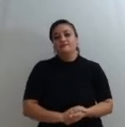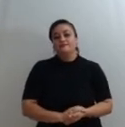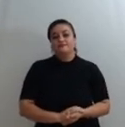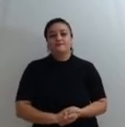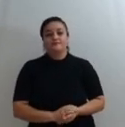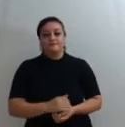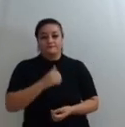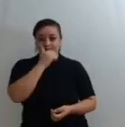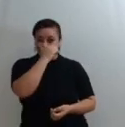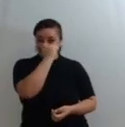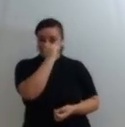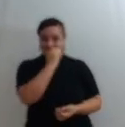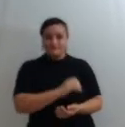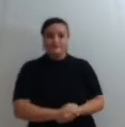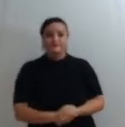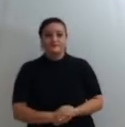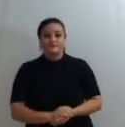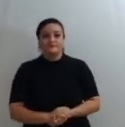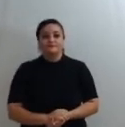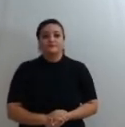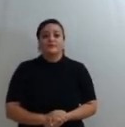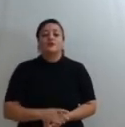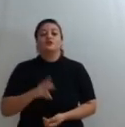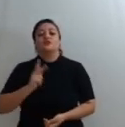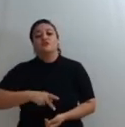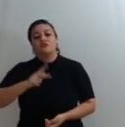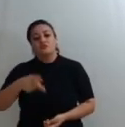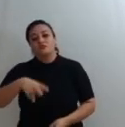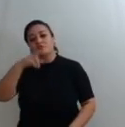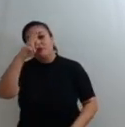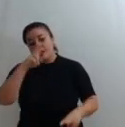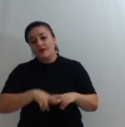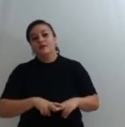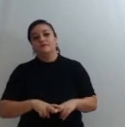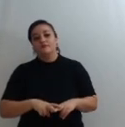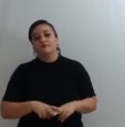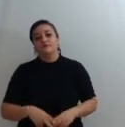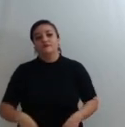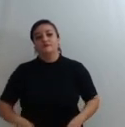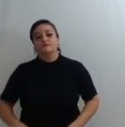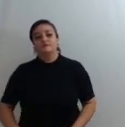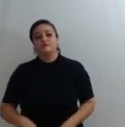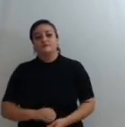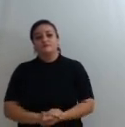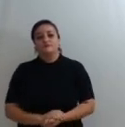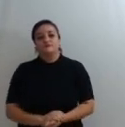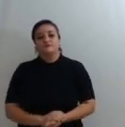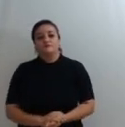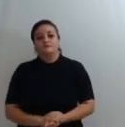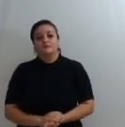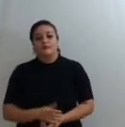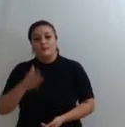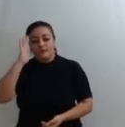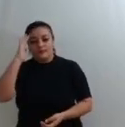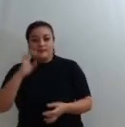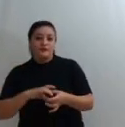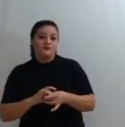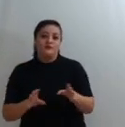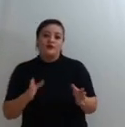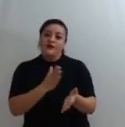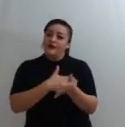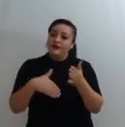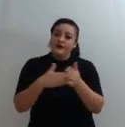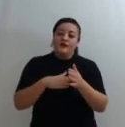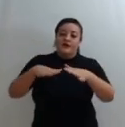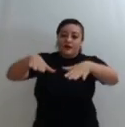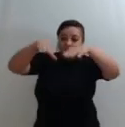possivelmente, fatalmente ficará preso, caso Vossas Excelências não entendam pela soltura, até o júri que, como disse,